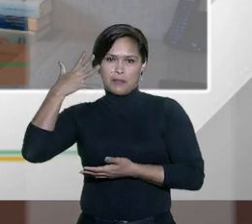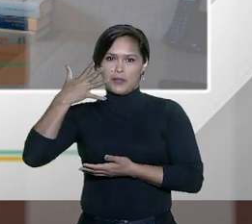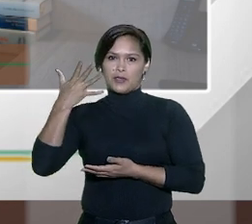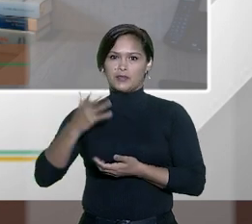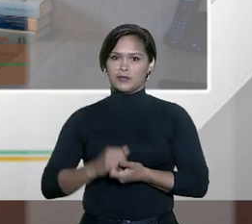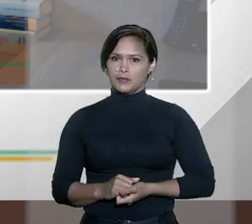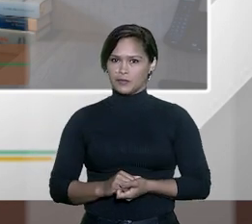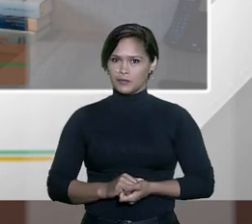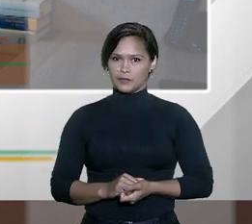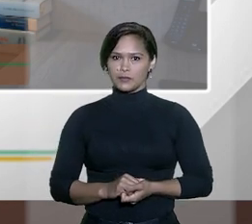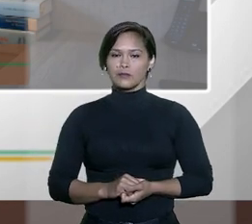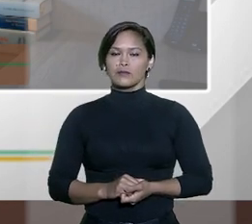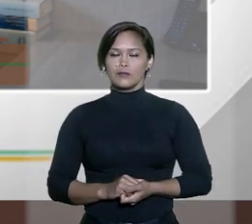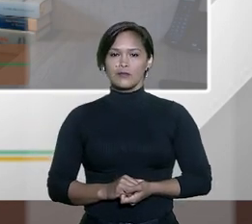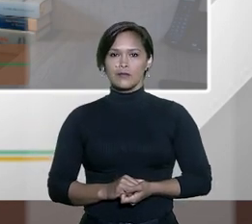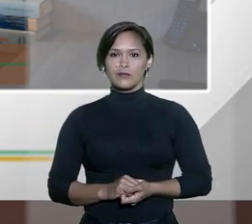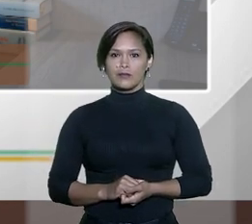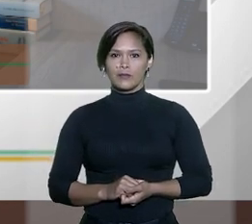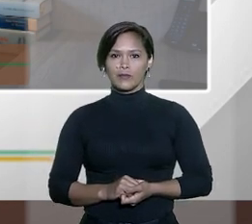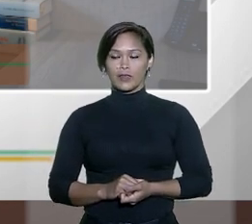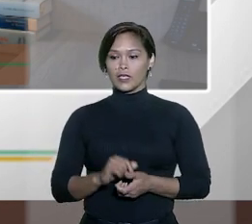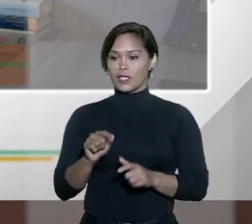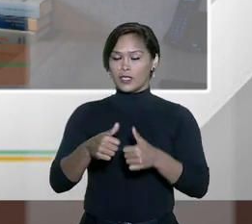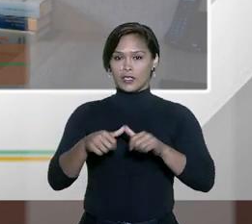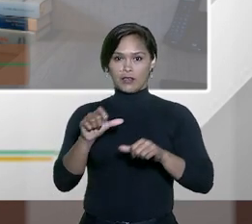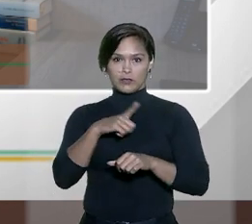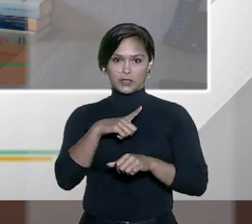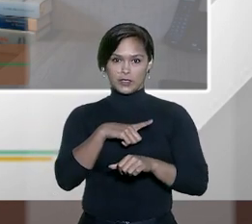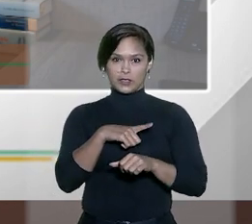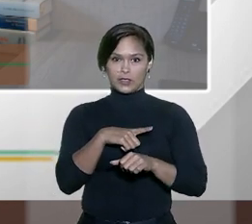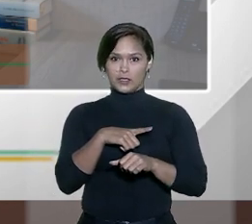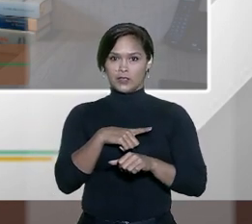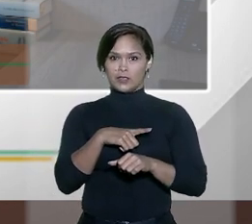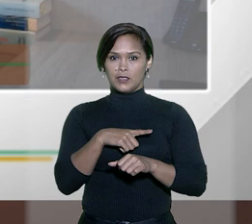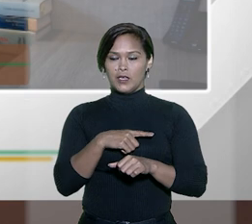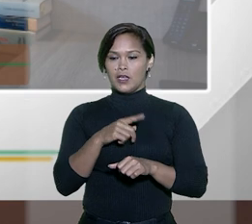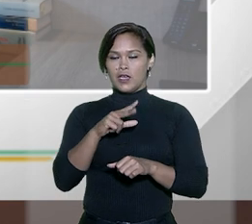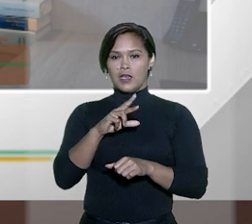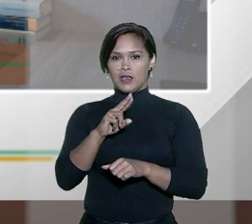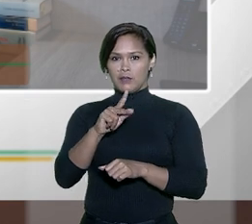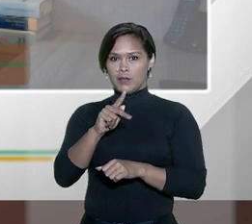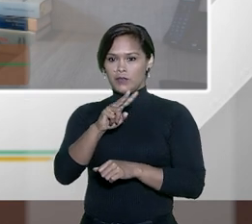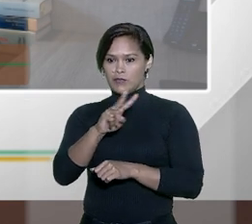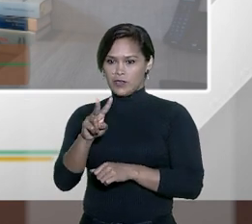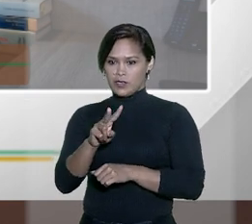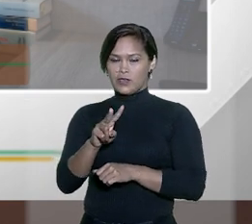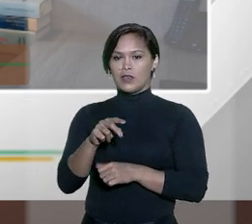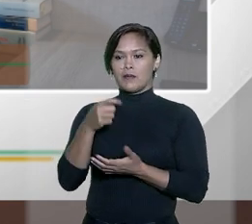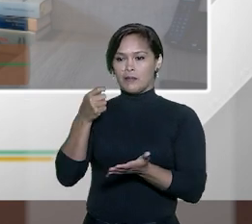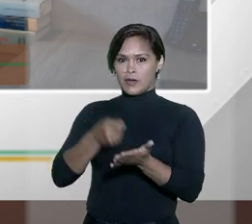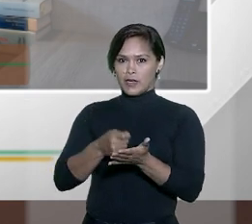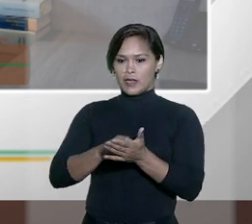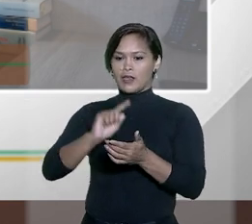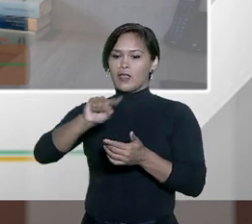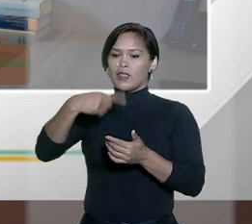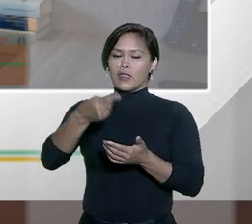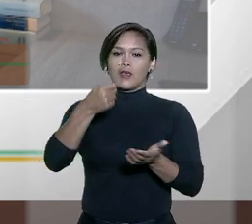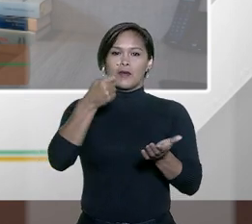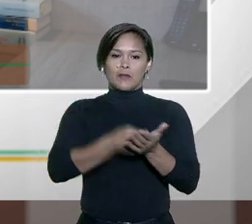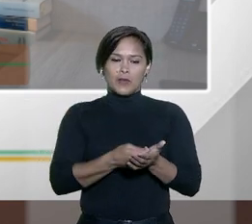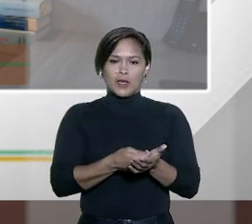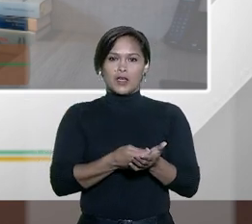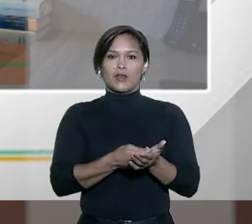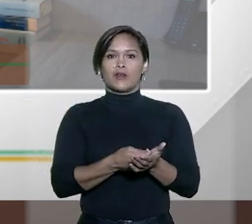nossa entrevista aqui, do nosso bate-papo, né? Então, você tem os precatórios, primeiro os RPVs a serem pagos, depois serão pagos